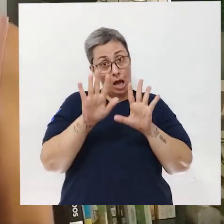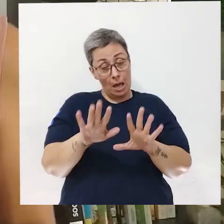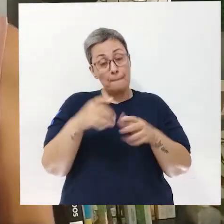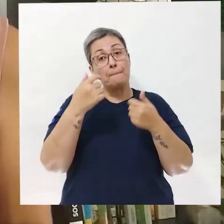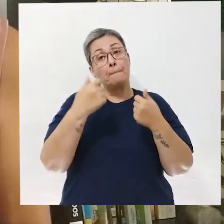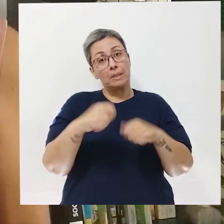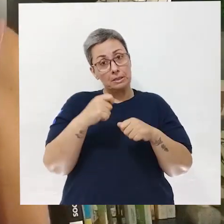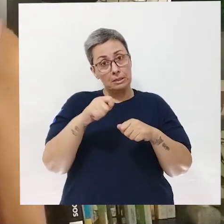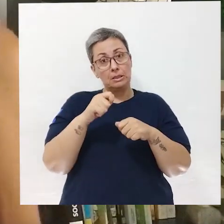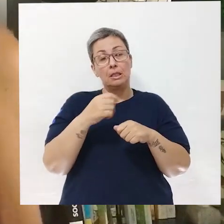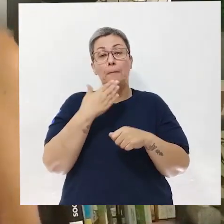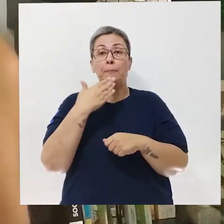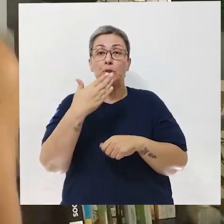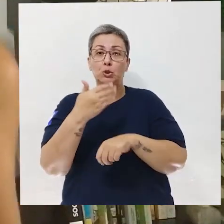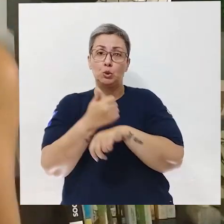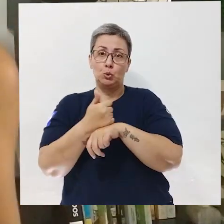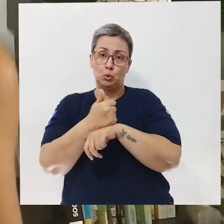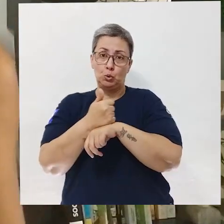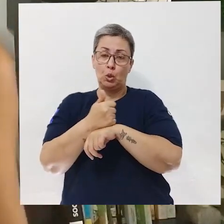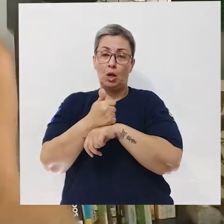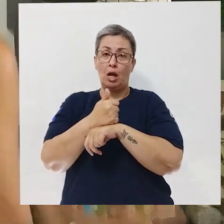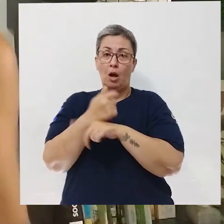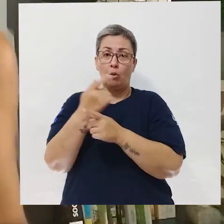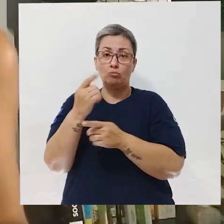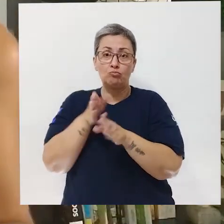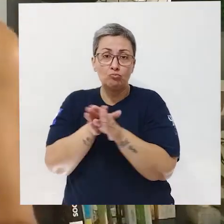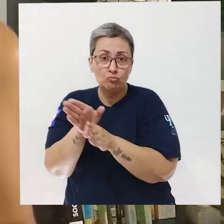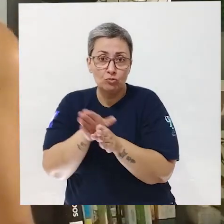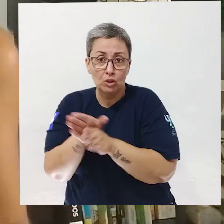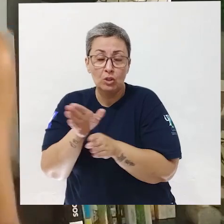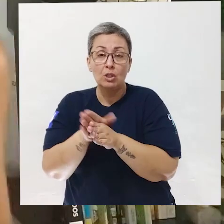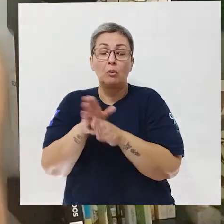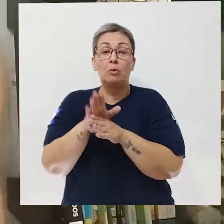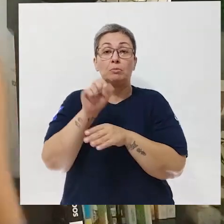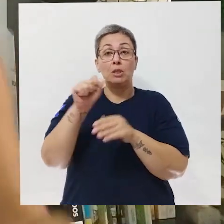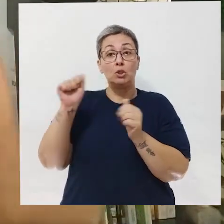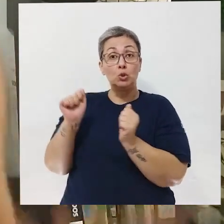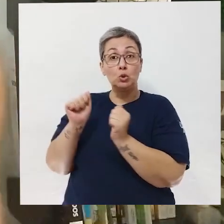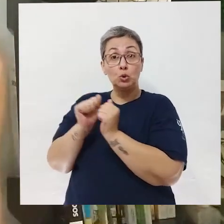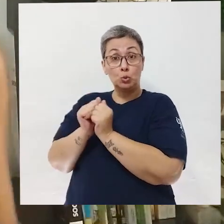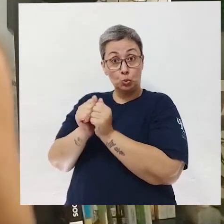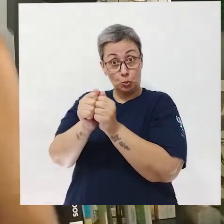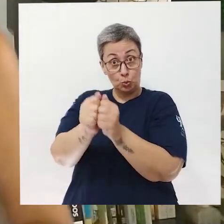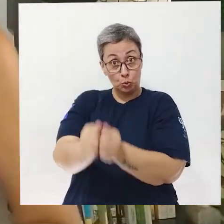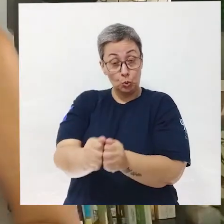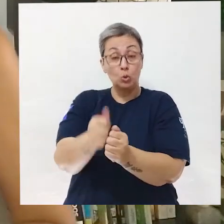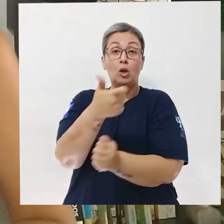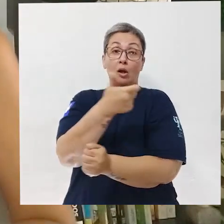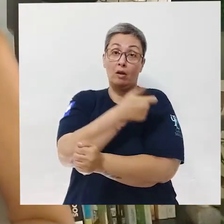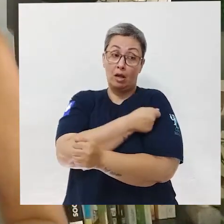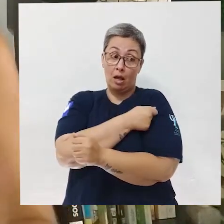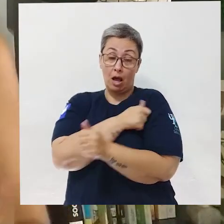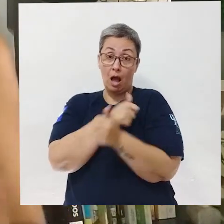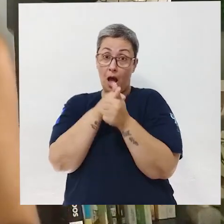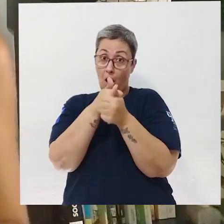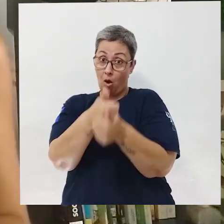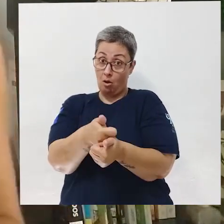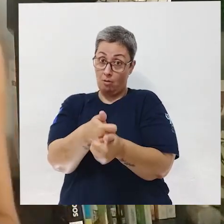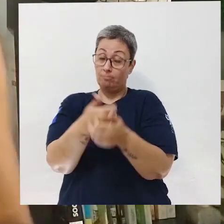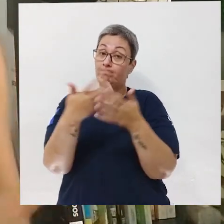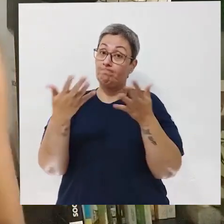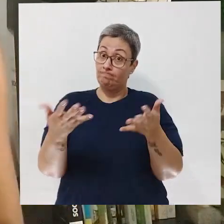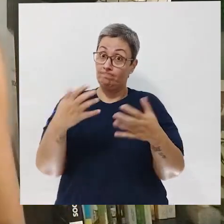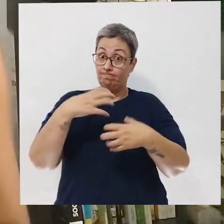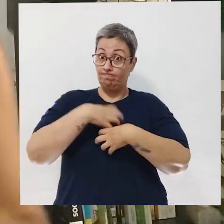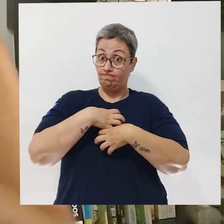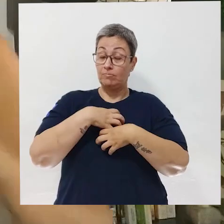uma ajuda profissional e quando for vacinar, tem que estar sempre acompanhado de alguém, né? Para caso aconteça esses sintomas.